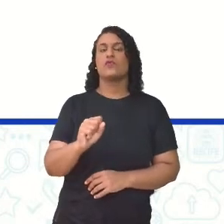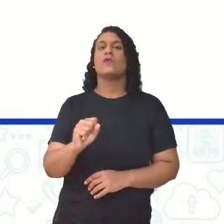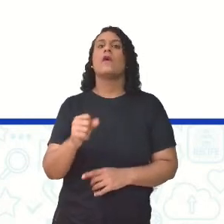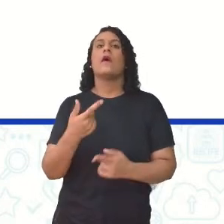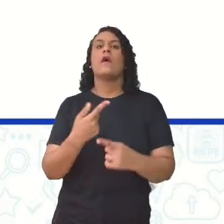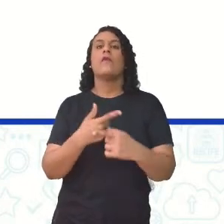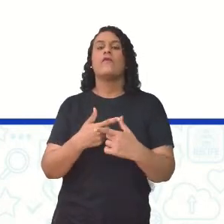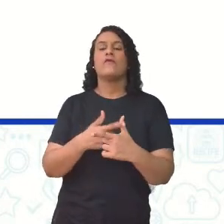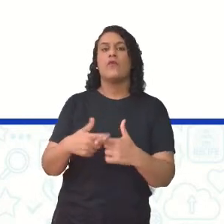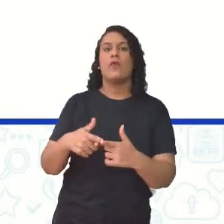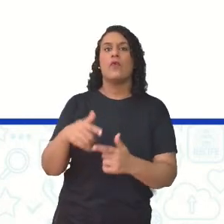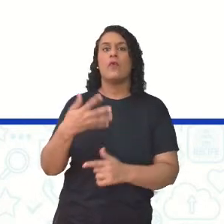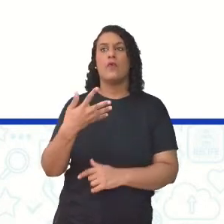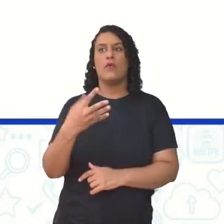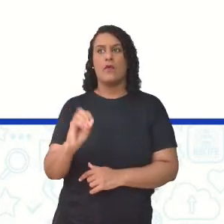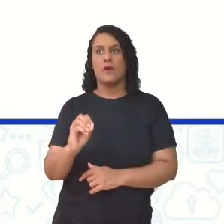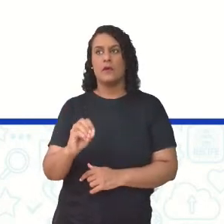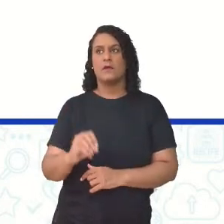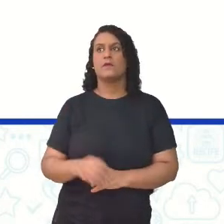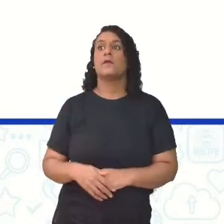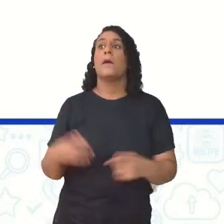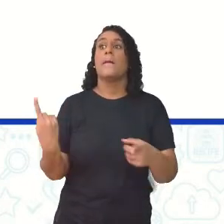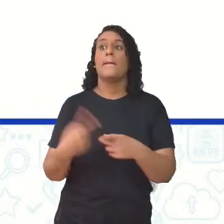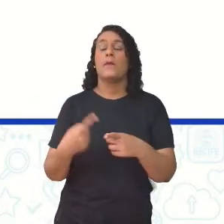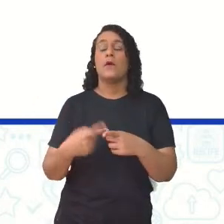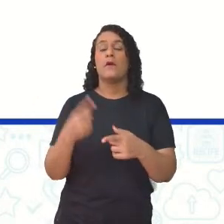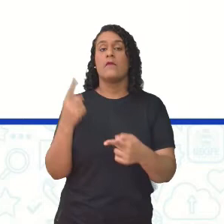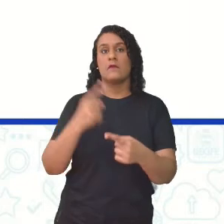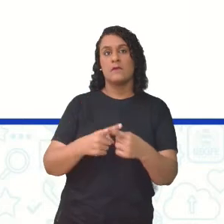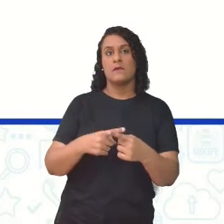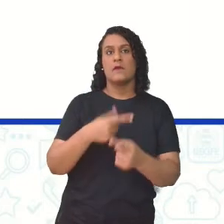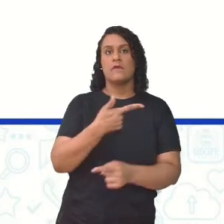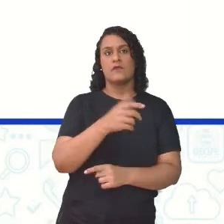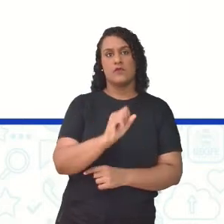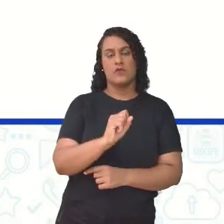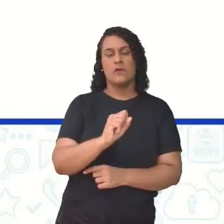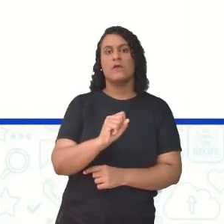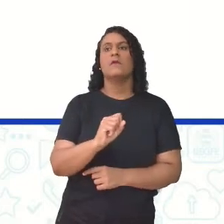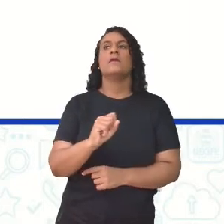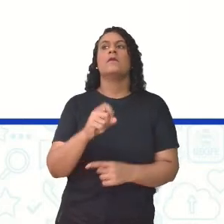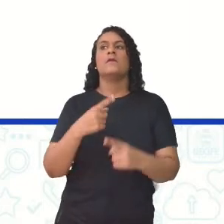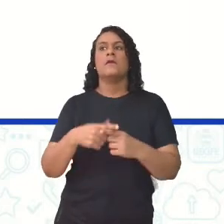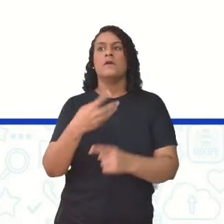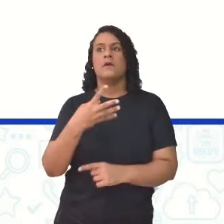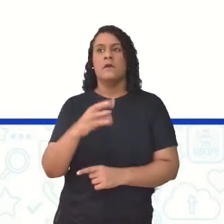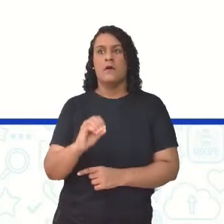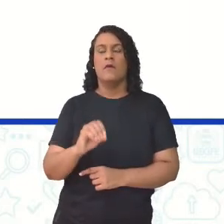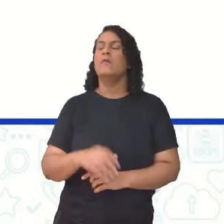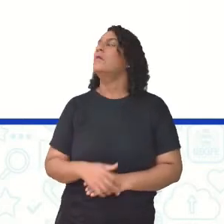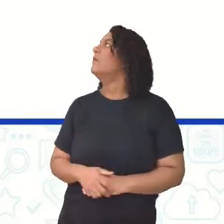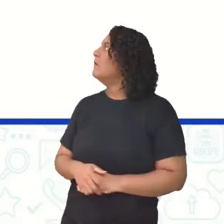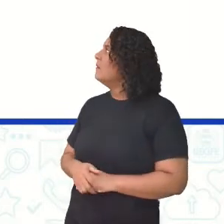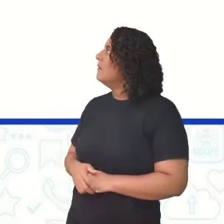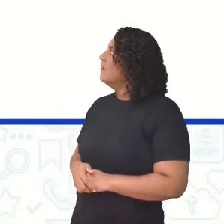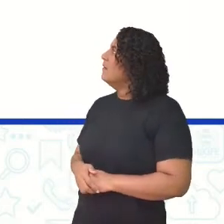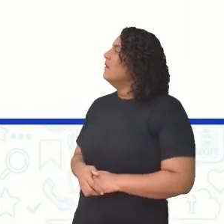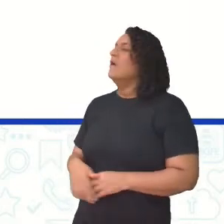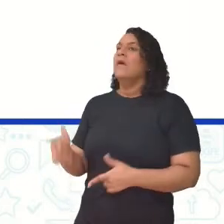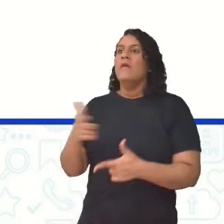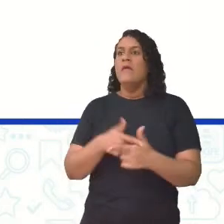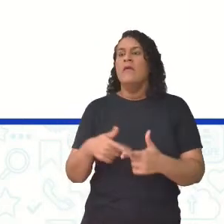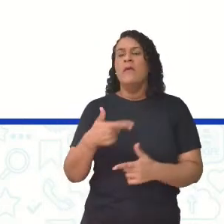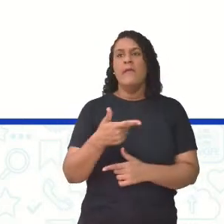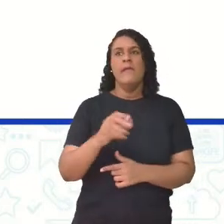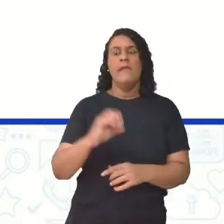esse gabaritozinho aqui, porque eu vou multiplicar 28 por 40 e o resultado dividir por 20, encontrar